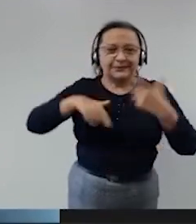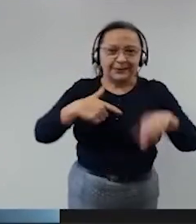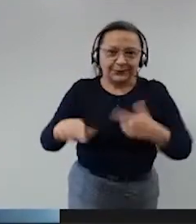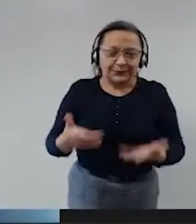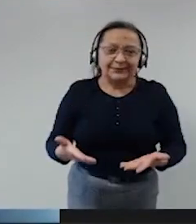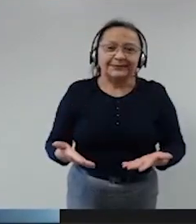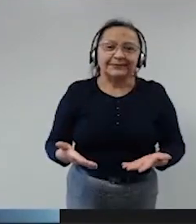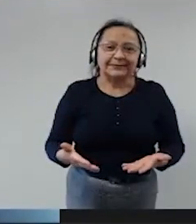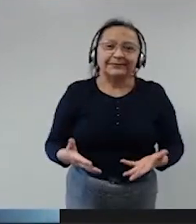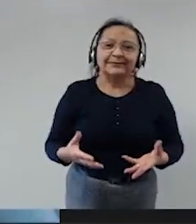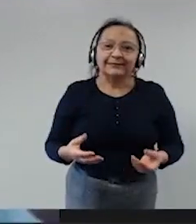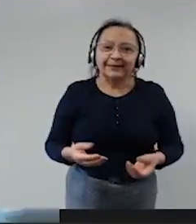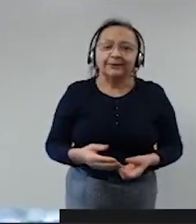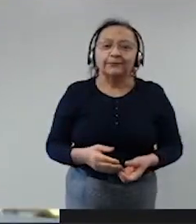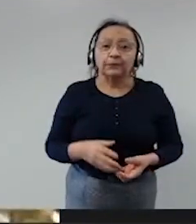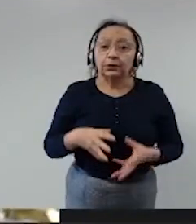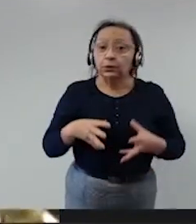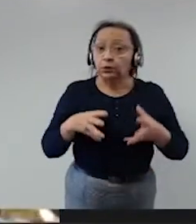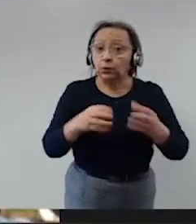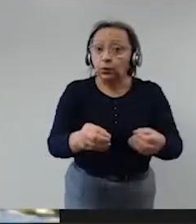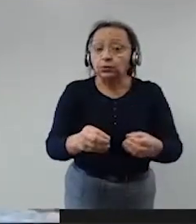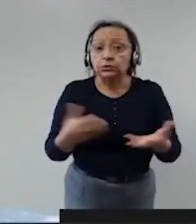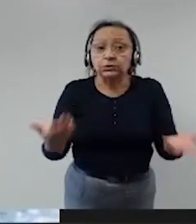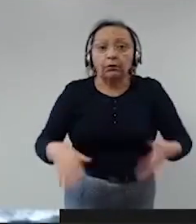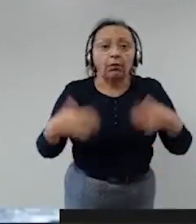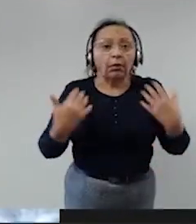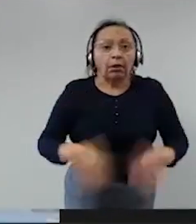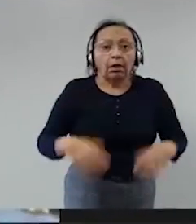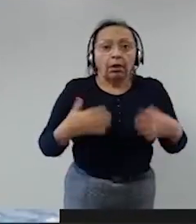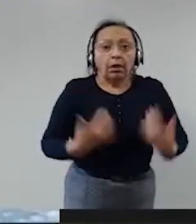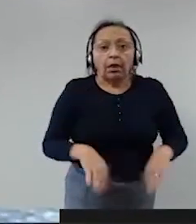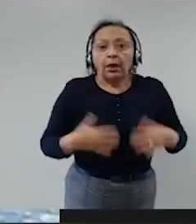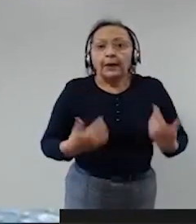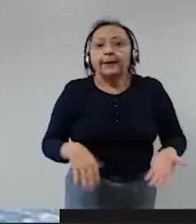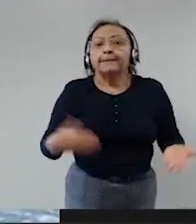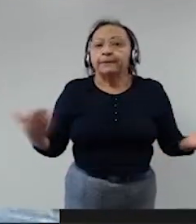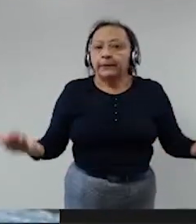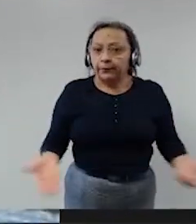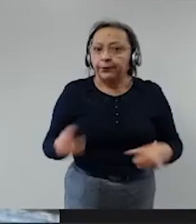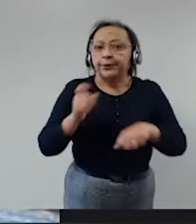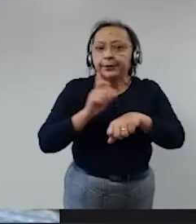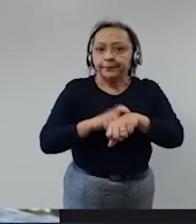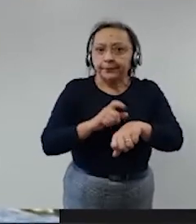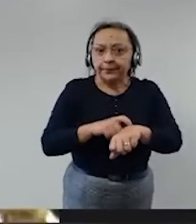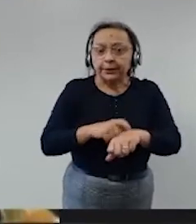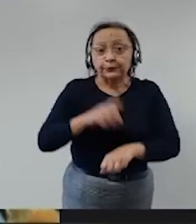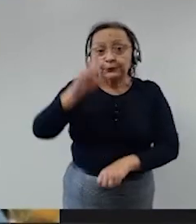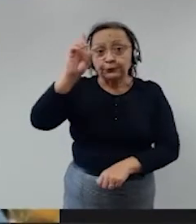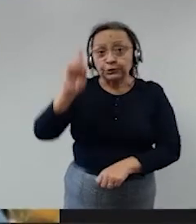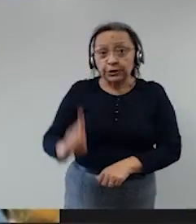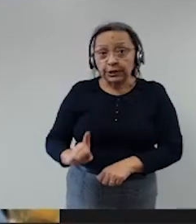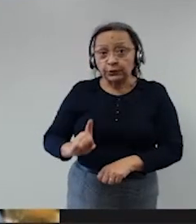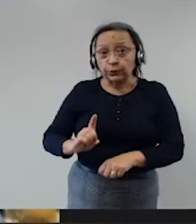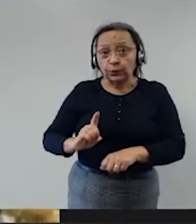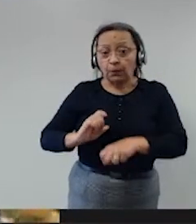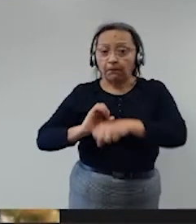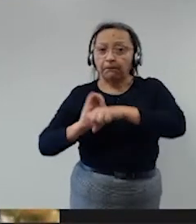sendo dioturnamente vilipendiadas. Nesse momento do direito